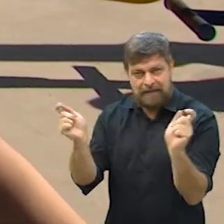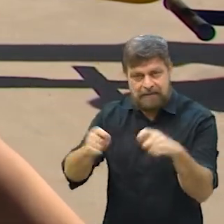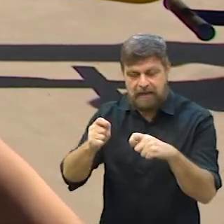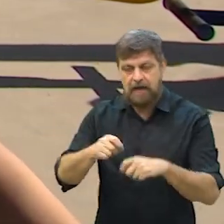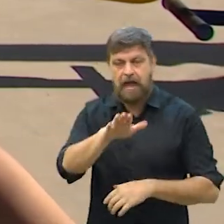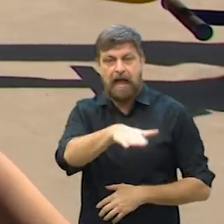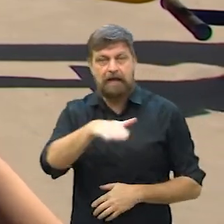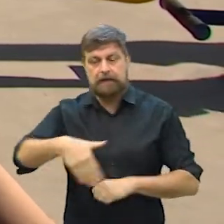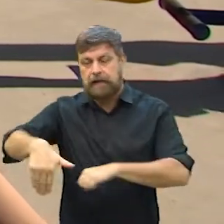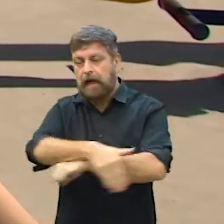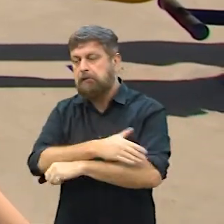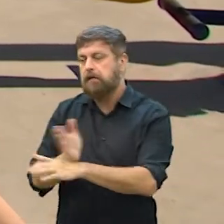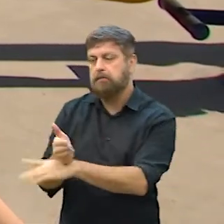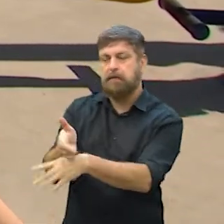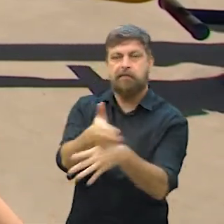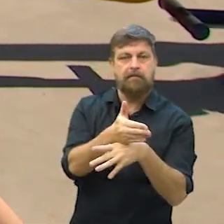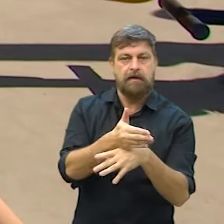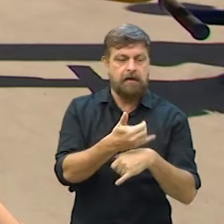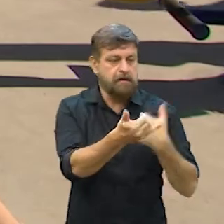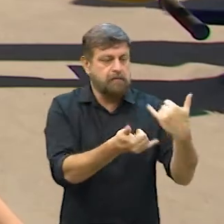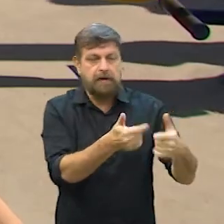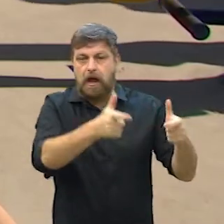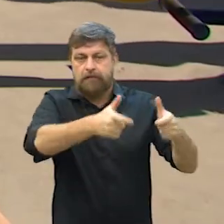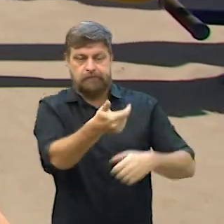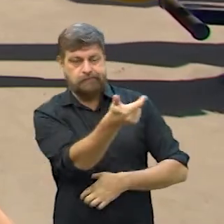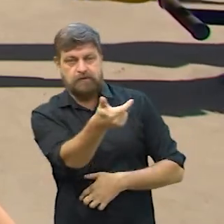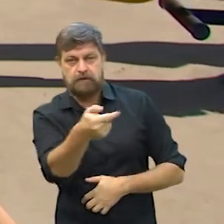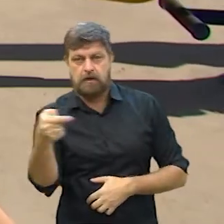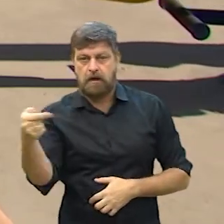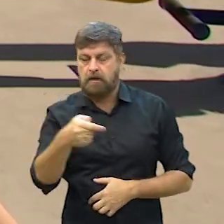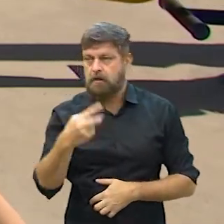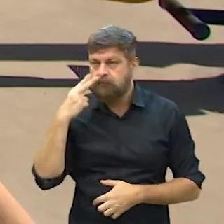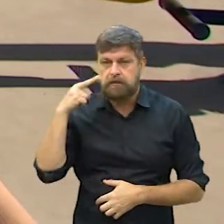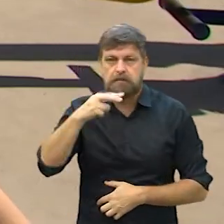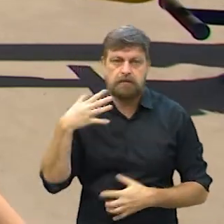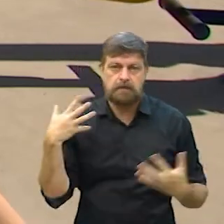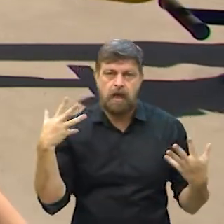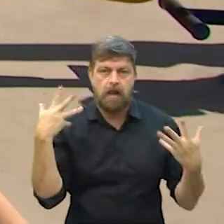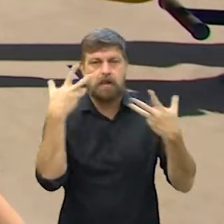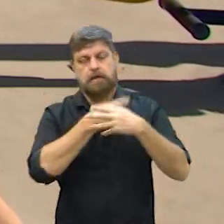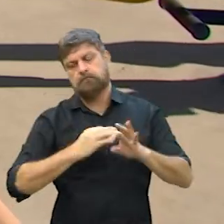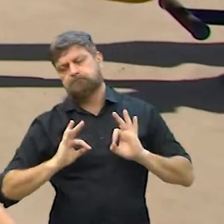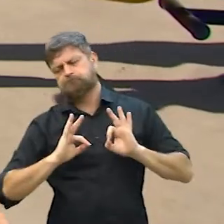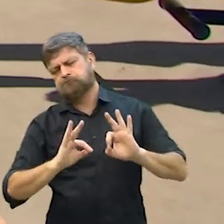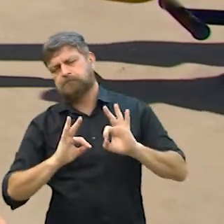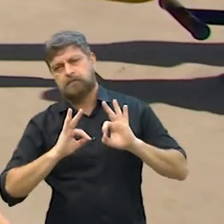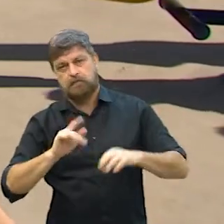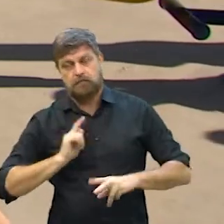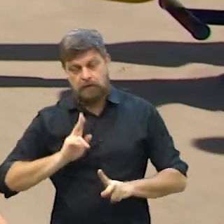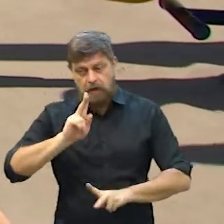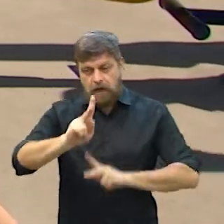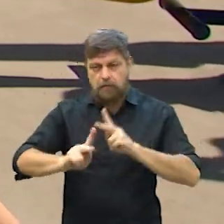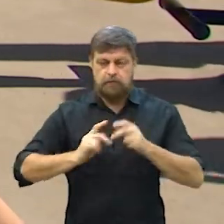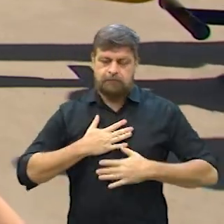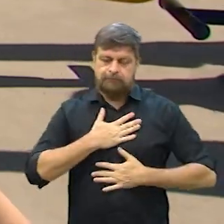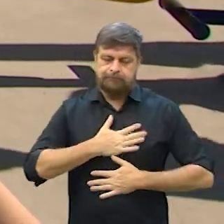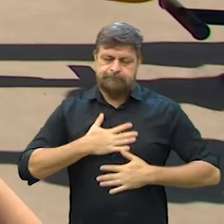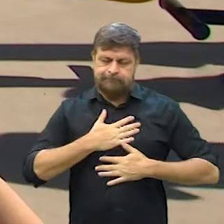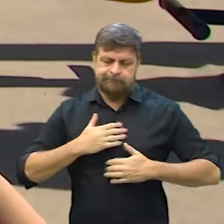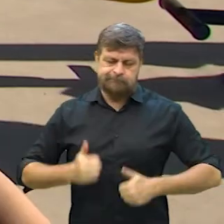e a gente aceitou porque as crianças ficavam para Rua não tinha onde brincar agora isso aqui ó você olha tá lindo demais